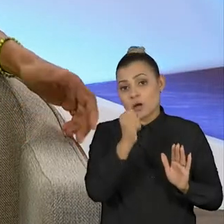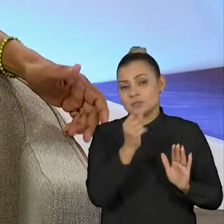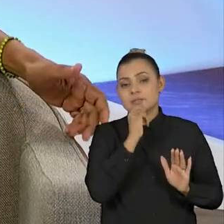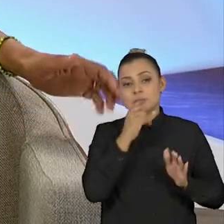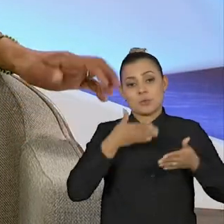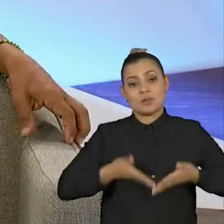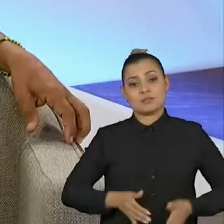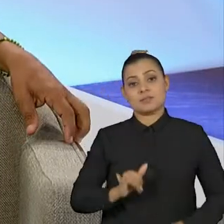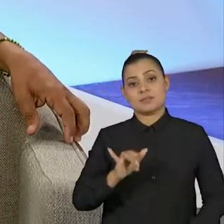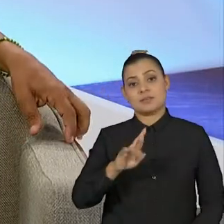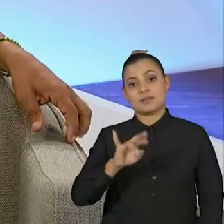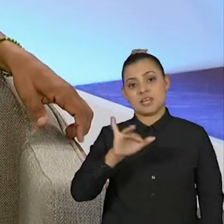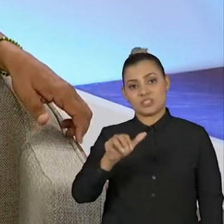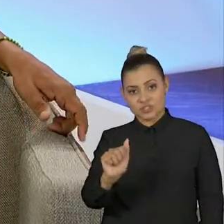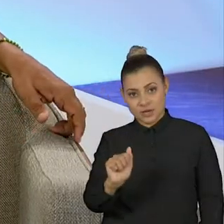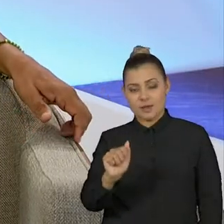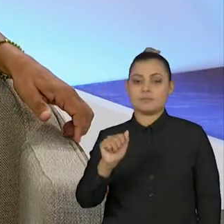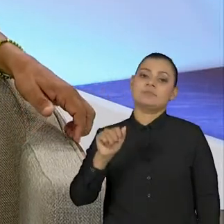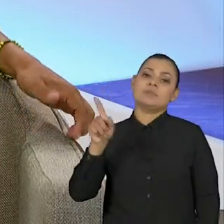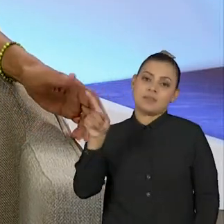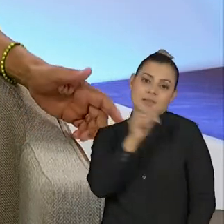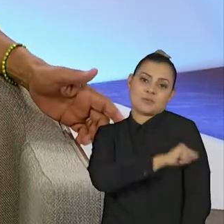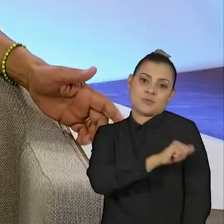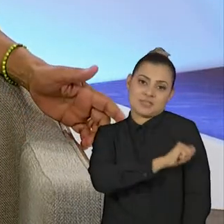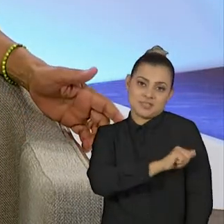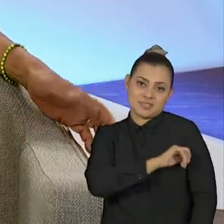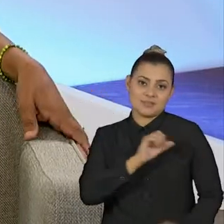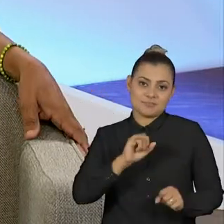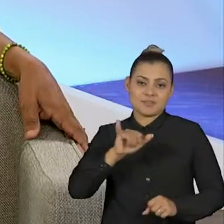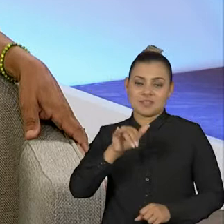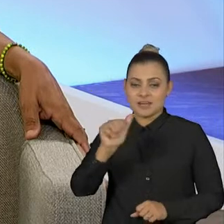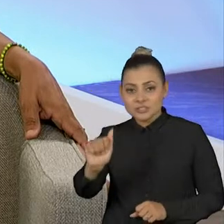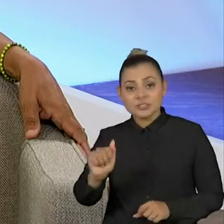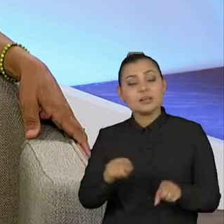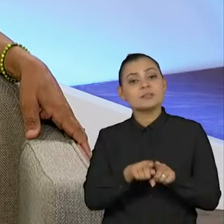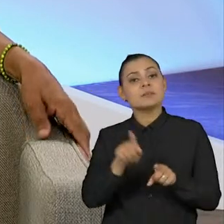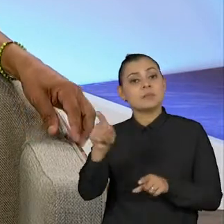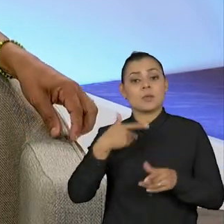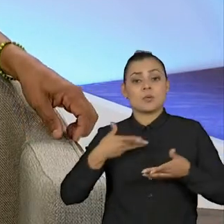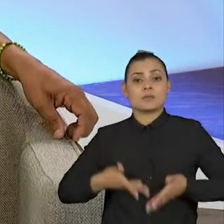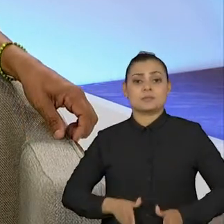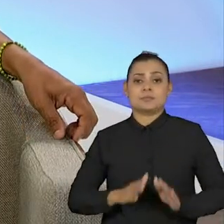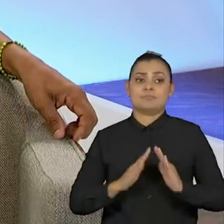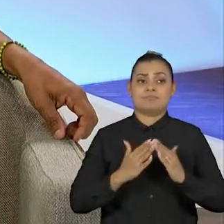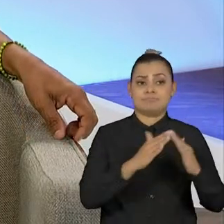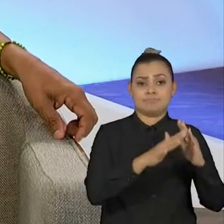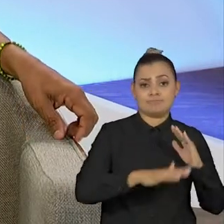no Irajá, subúrbio rural na época que eu nasci.